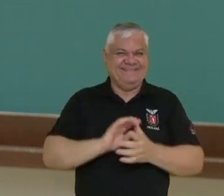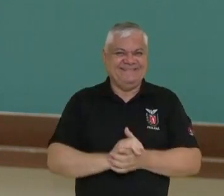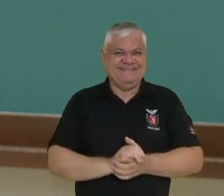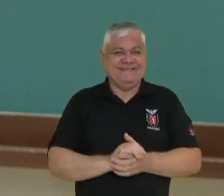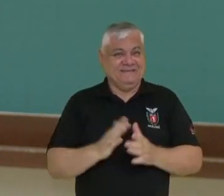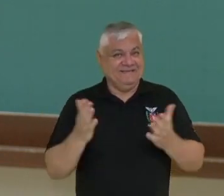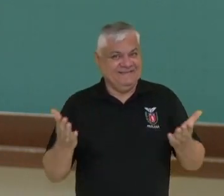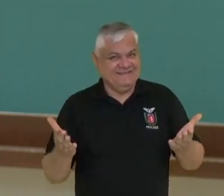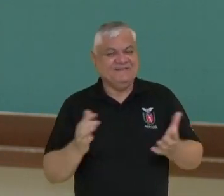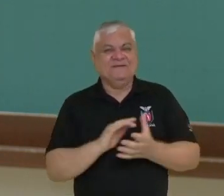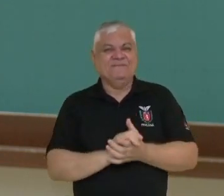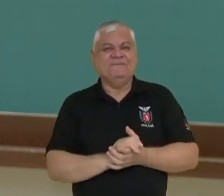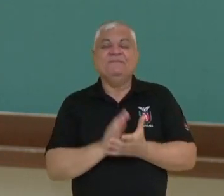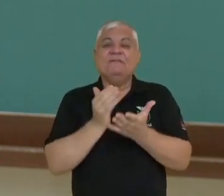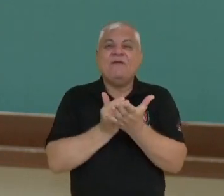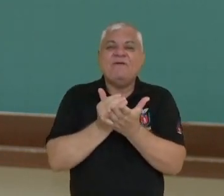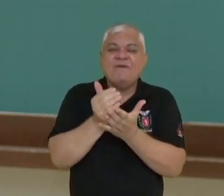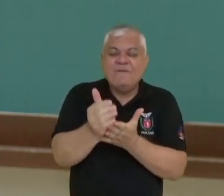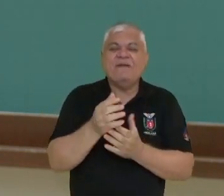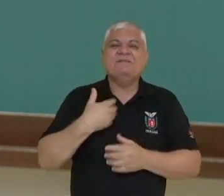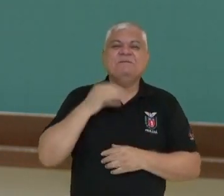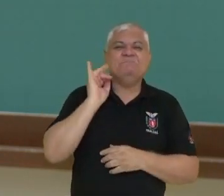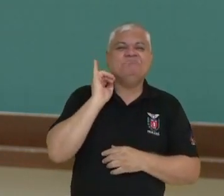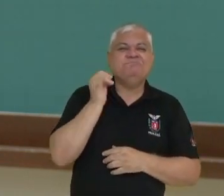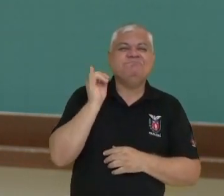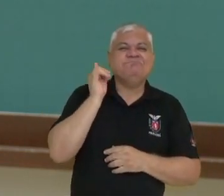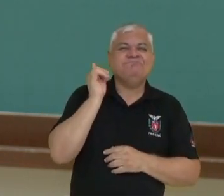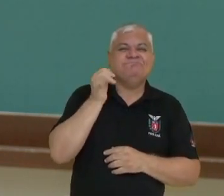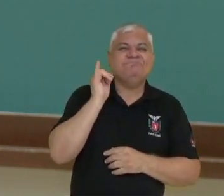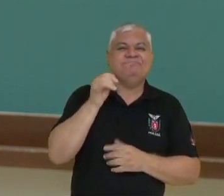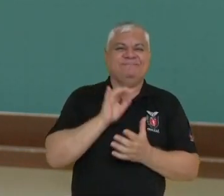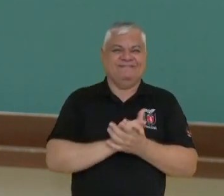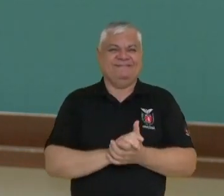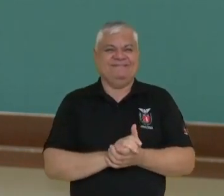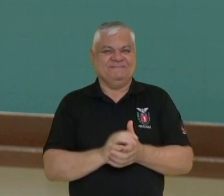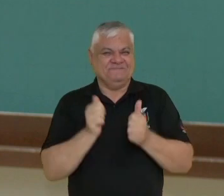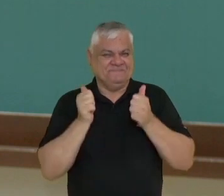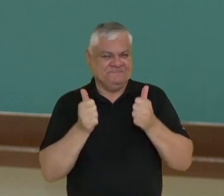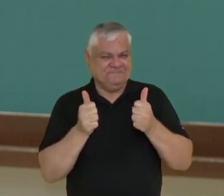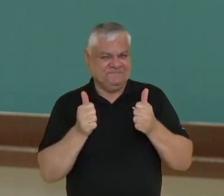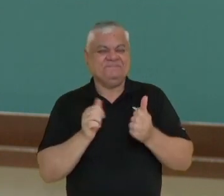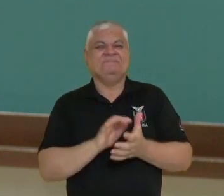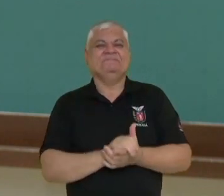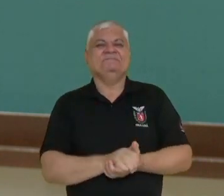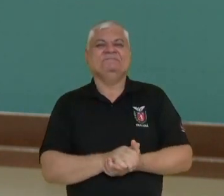Enfim, a partir daí, essa narração então ocorre, beleza? Muito bem.